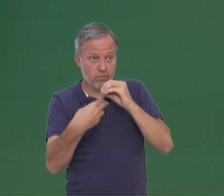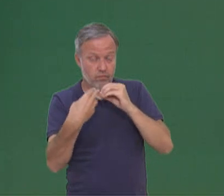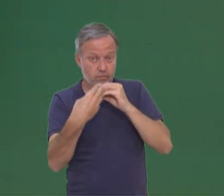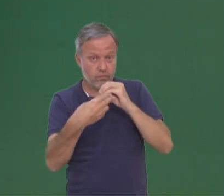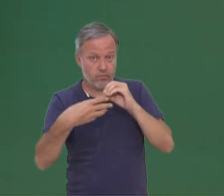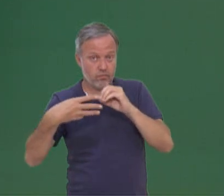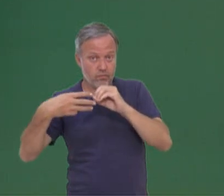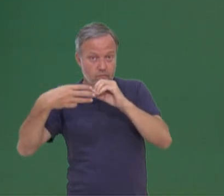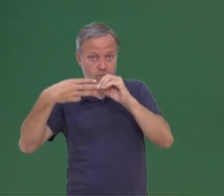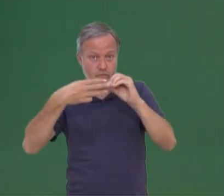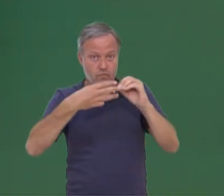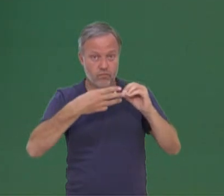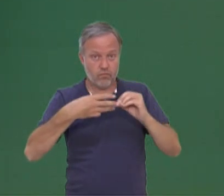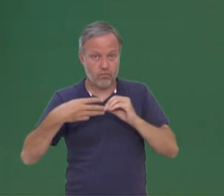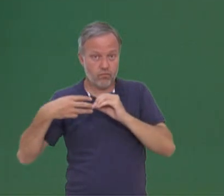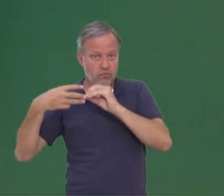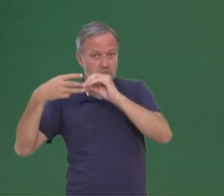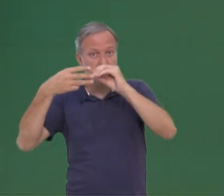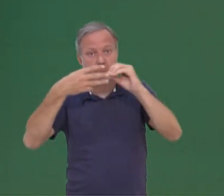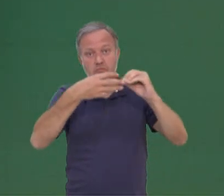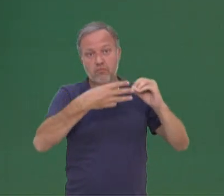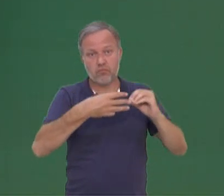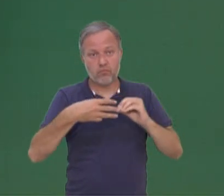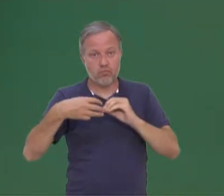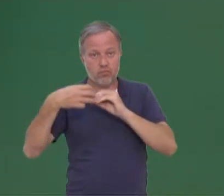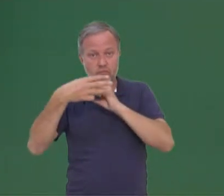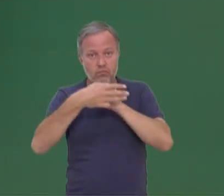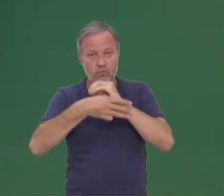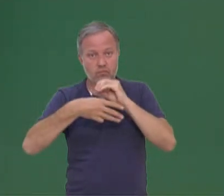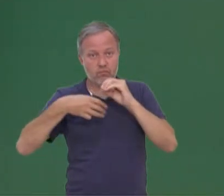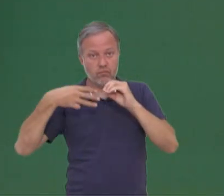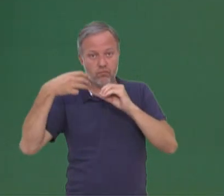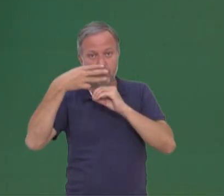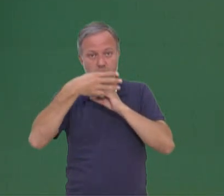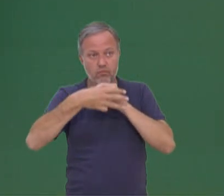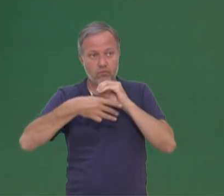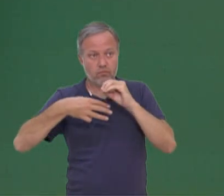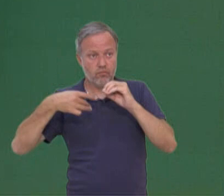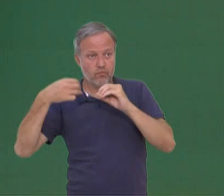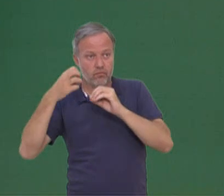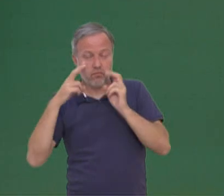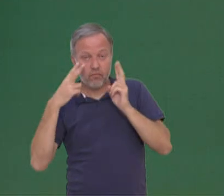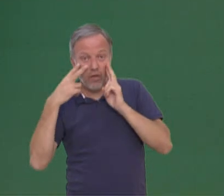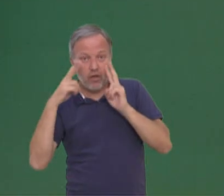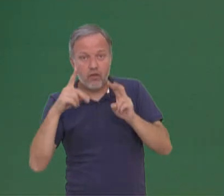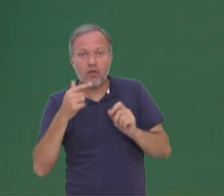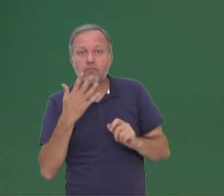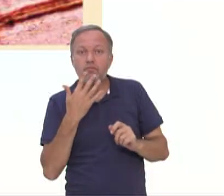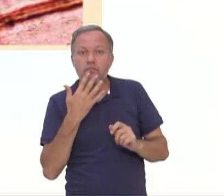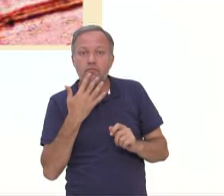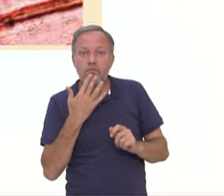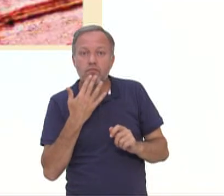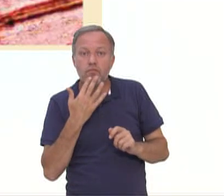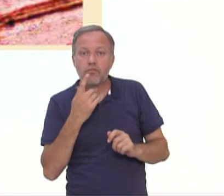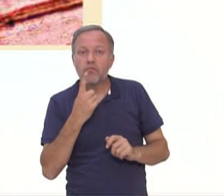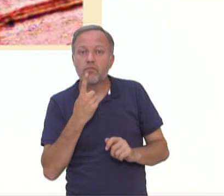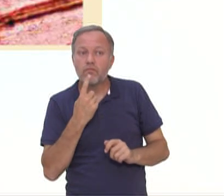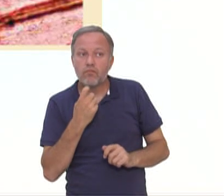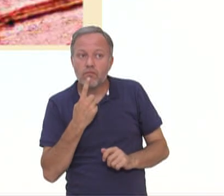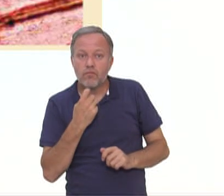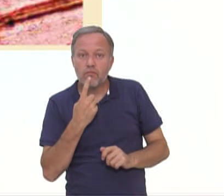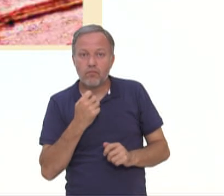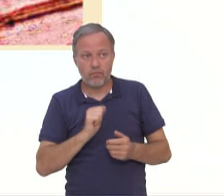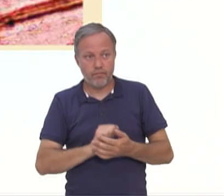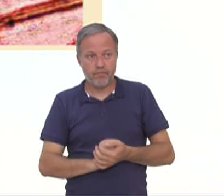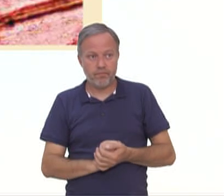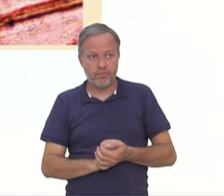o citoplasma não muda quase nada. Quando ele vai para o vermelho neutro, que reage com substâncias neutras, nem ácidas e nem